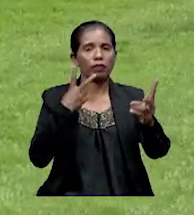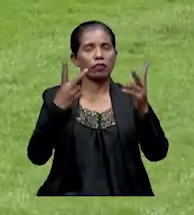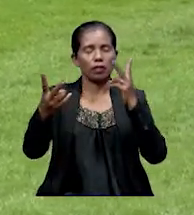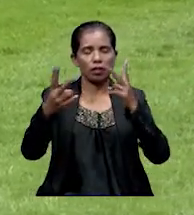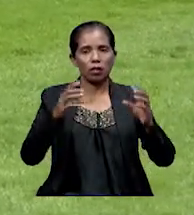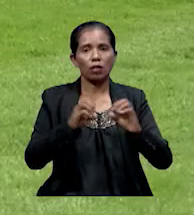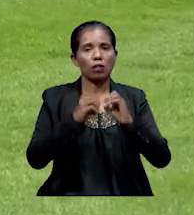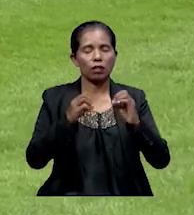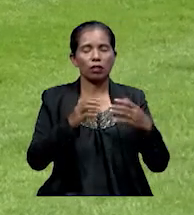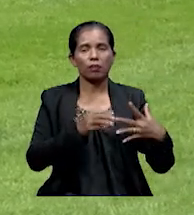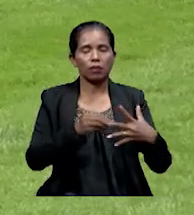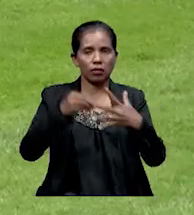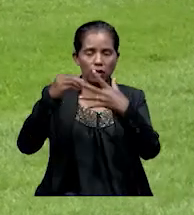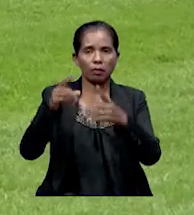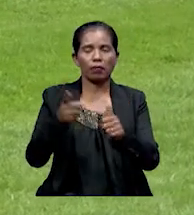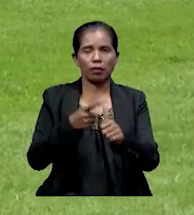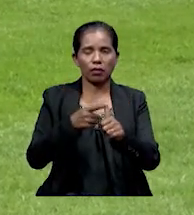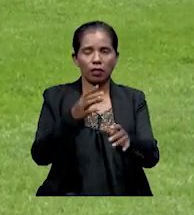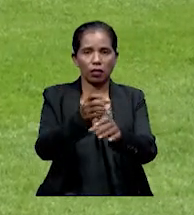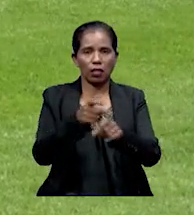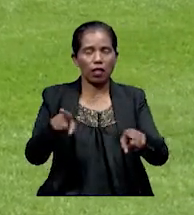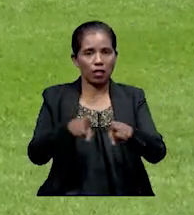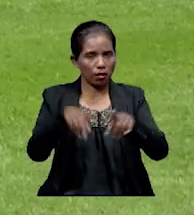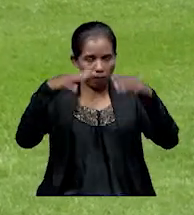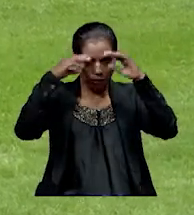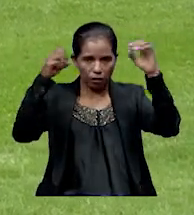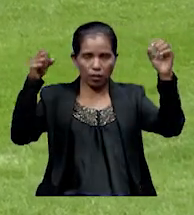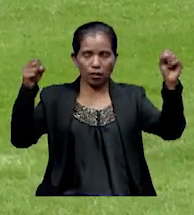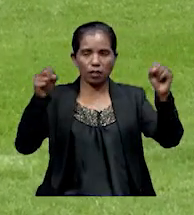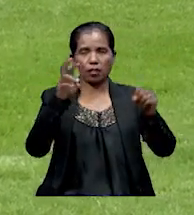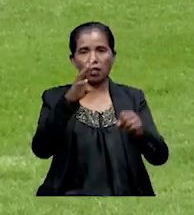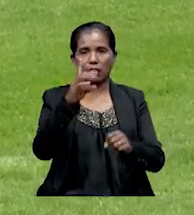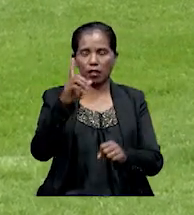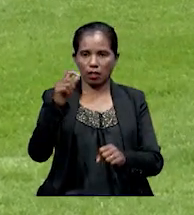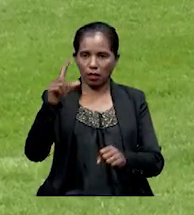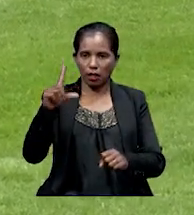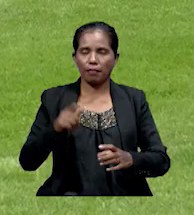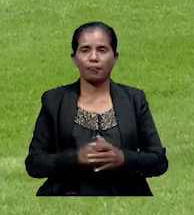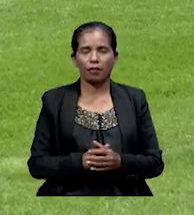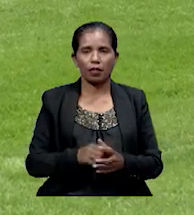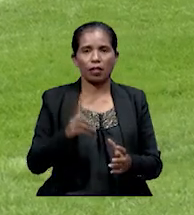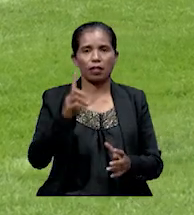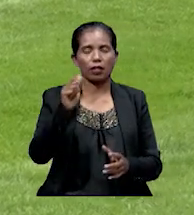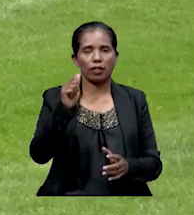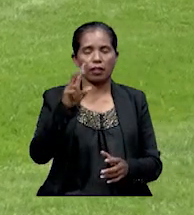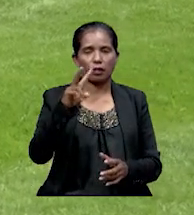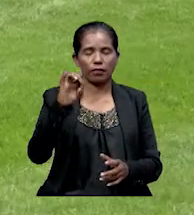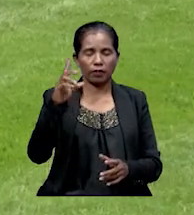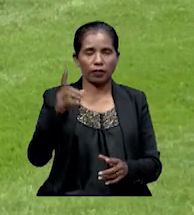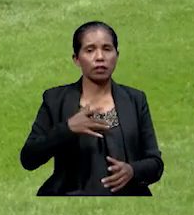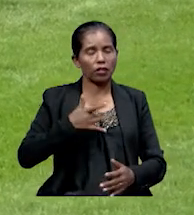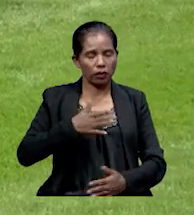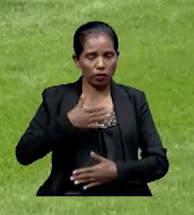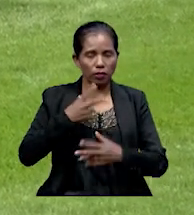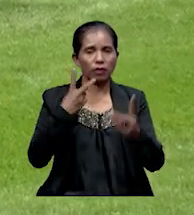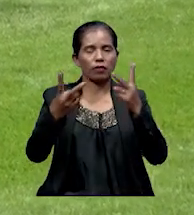da Huluk, a foi assumir pasta no dar Presidente da República Democrática Timor-Leste. David Hartley sente contente e visita Timor-Leste